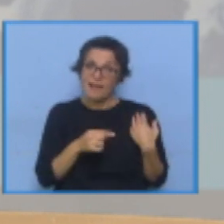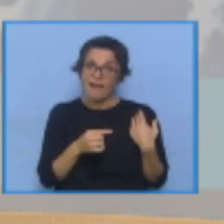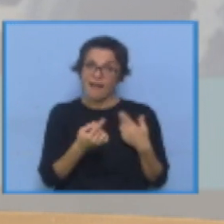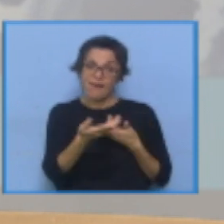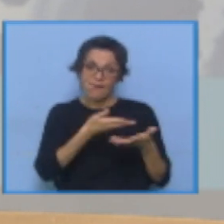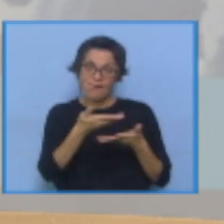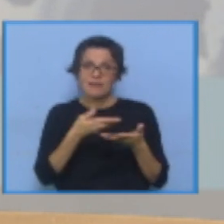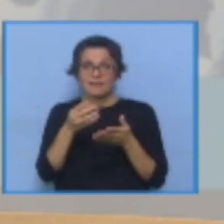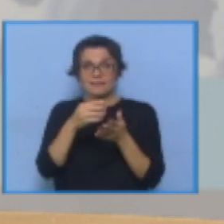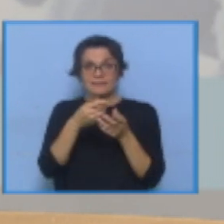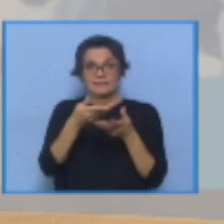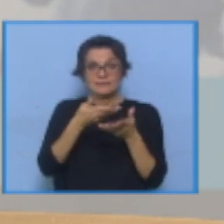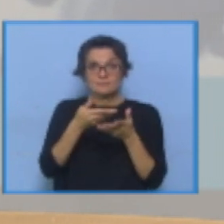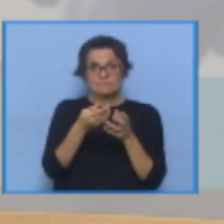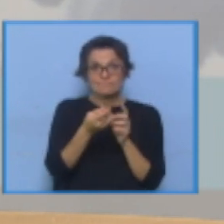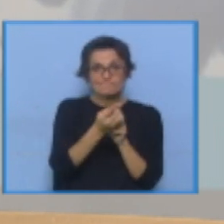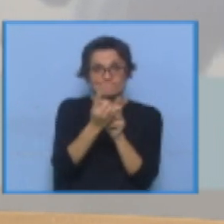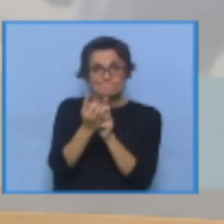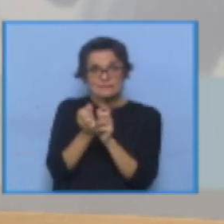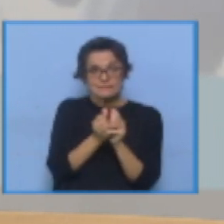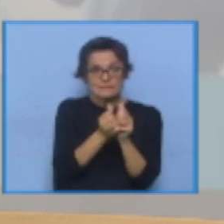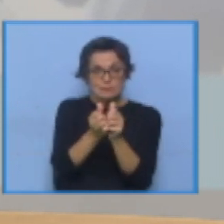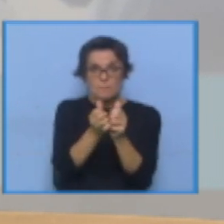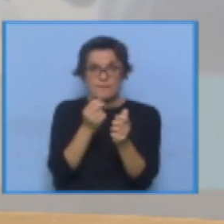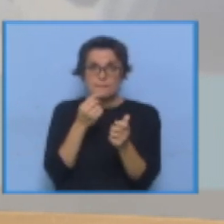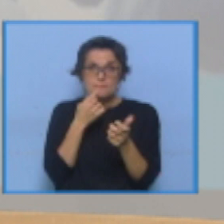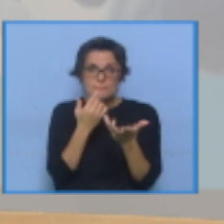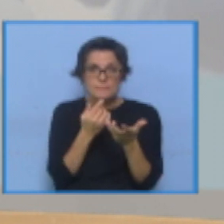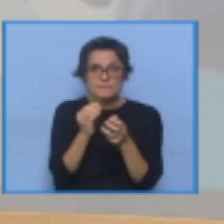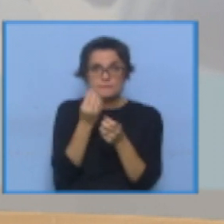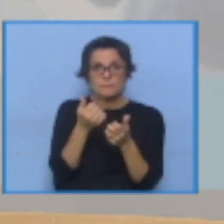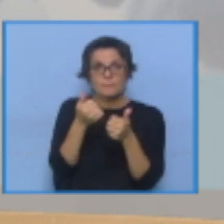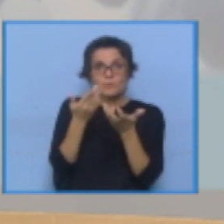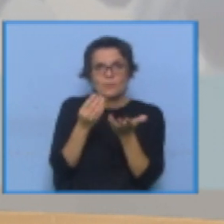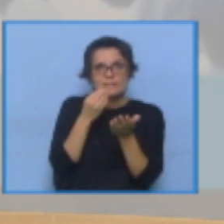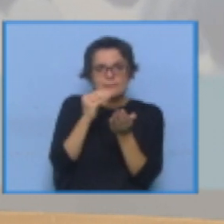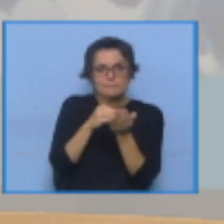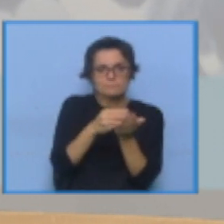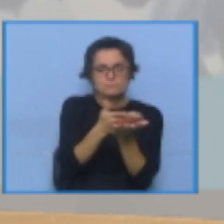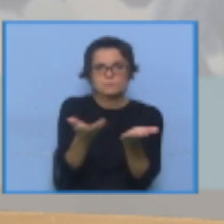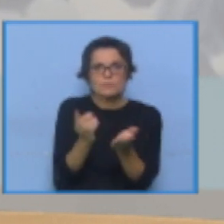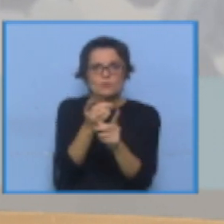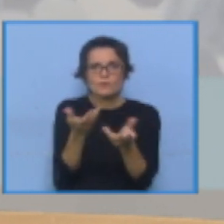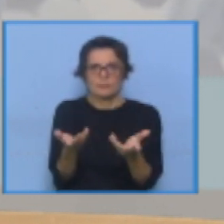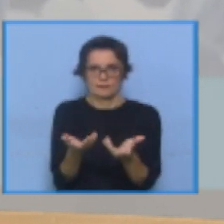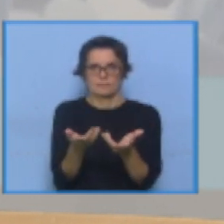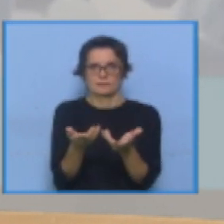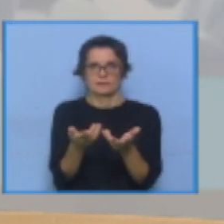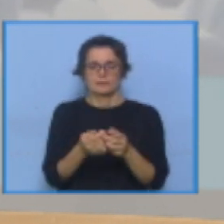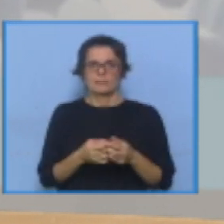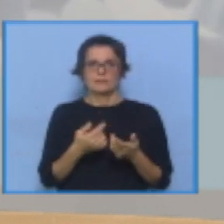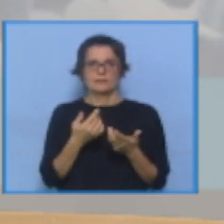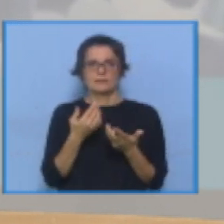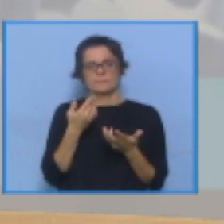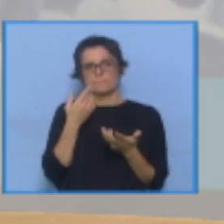Portanto, esta realidade deve ser acompanhada e não deve ser olhada com um certo fatalismo,